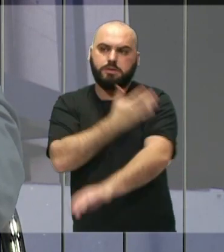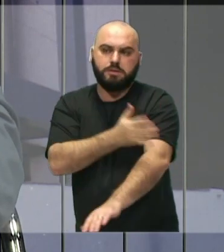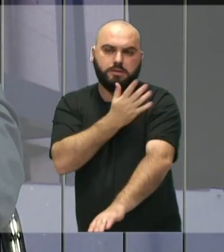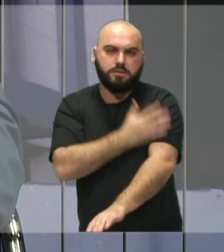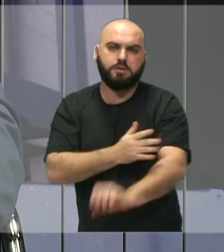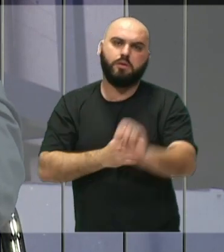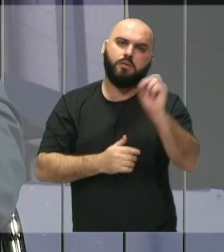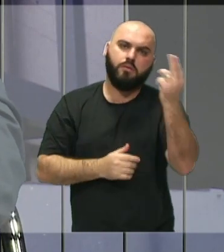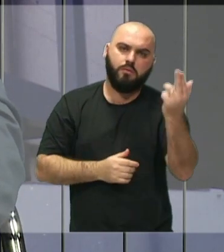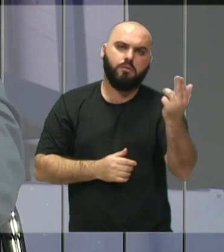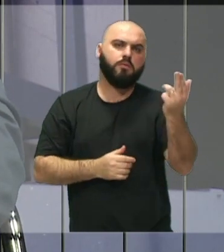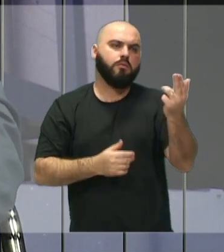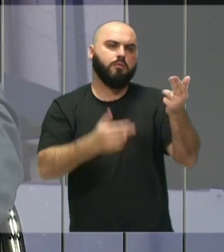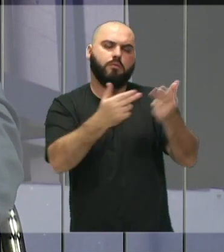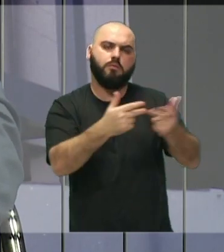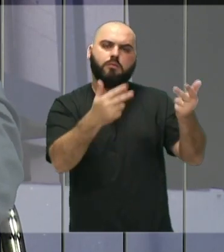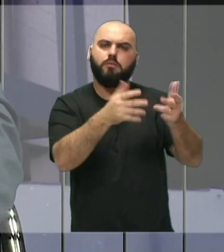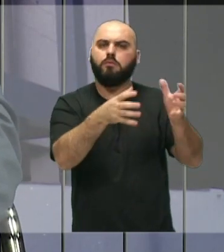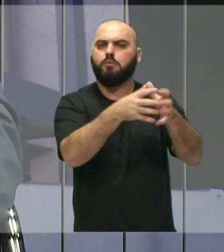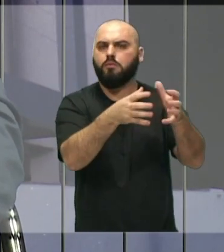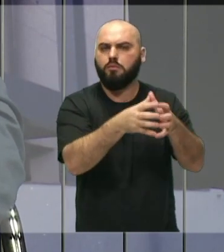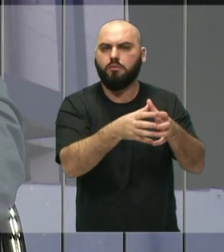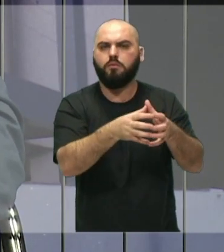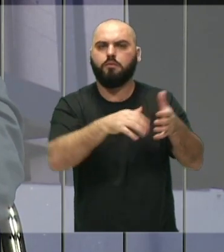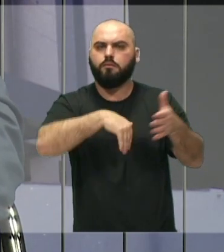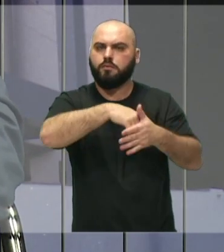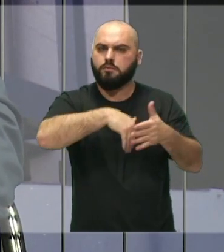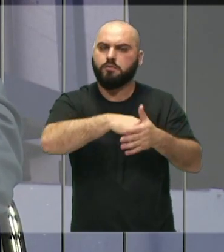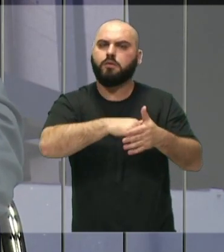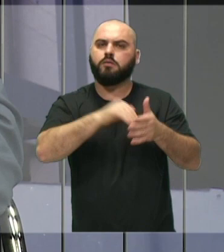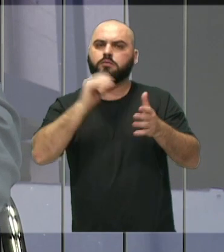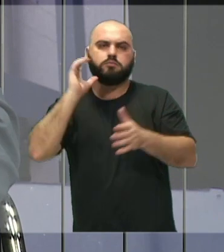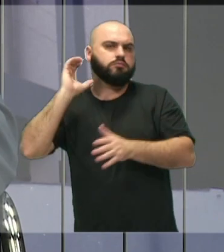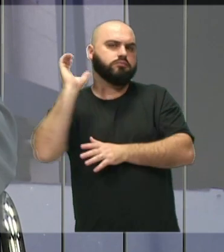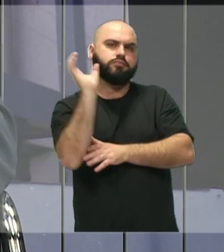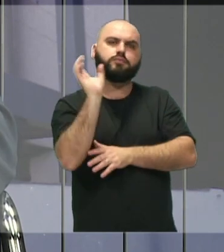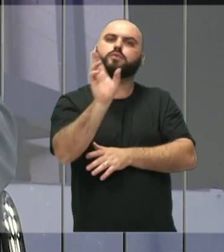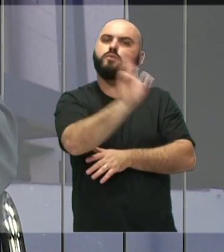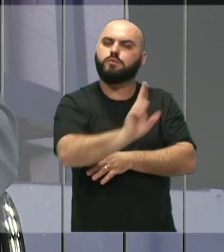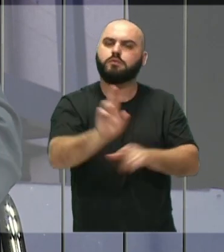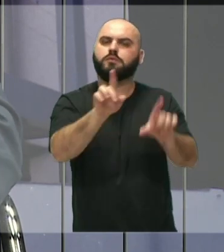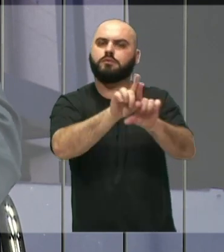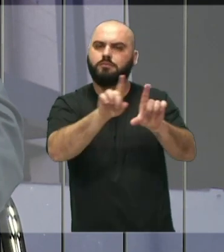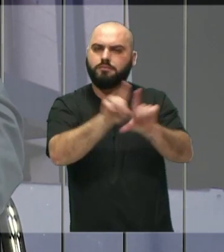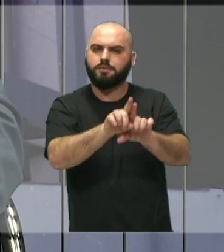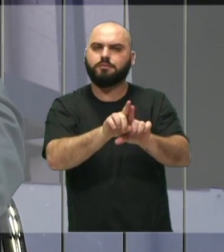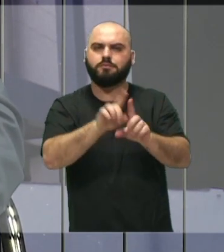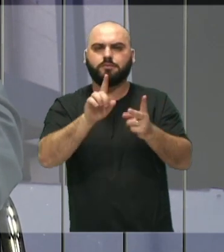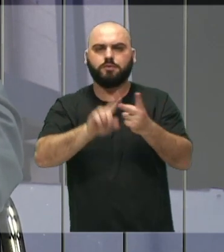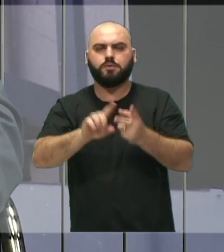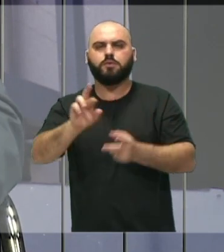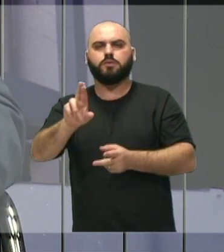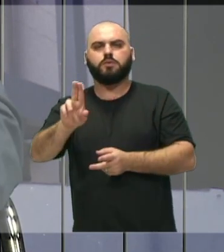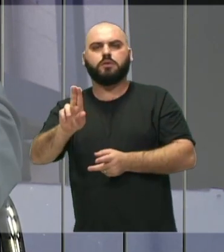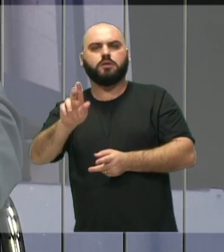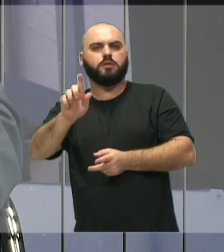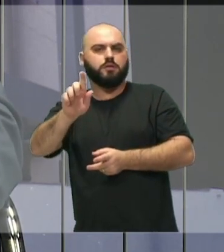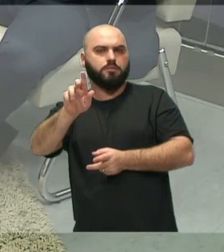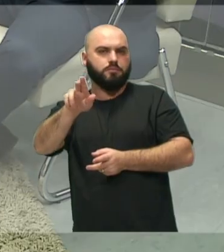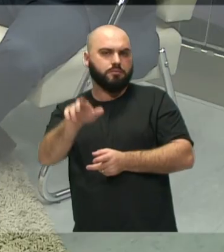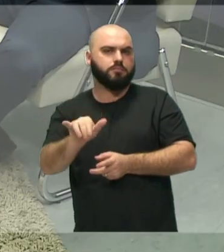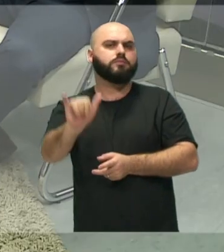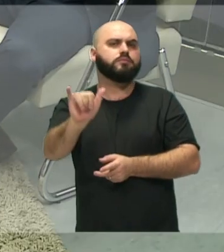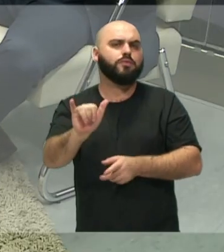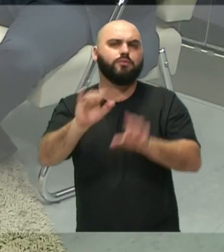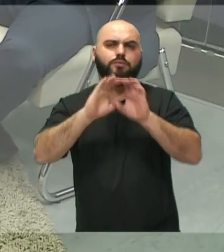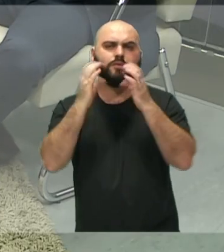parte física das modalidades, o pessoal que também do futebol americano utiliza aquele espaço ali, né? O rugby utiliza aquele espaço e a comunidade em geral,